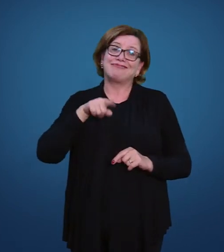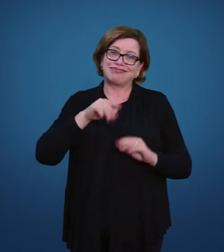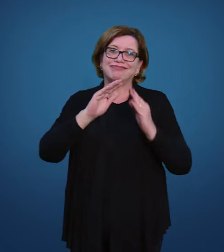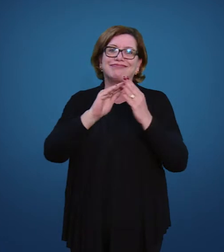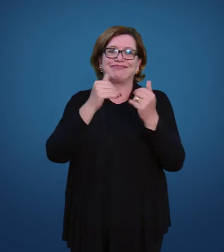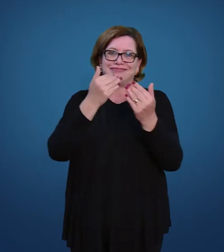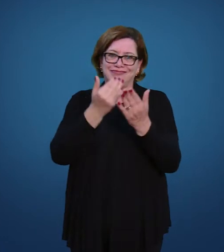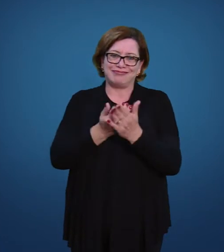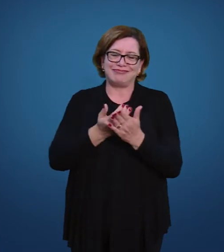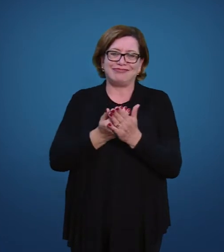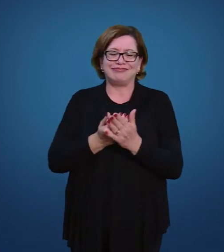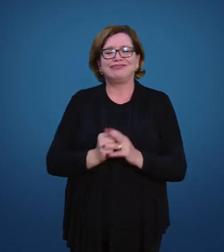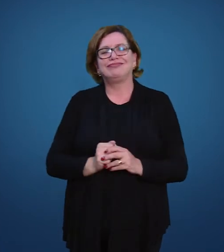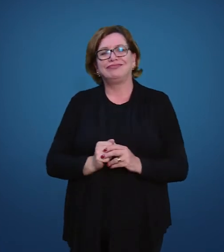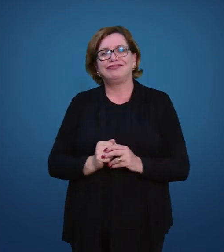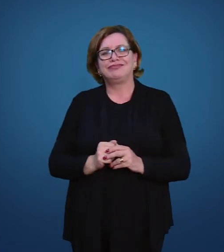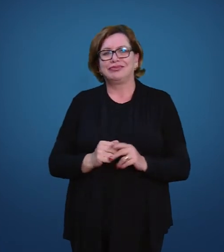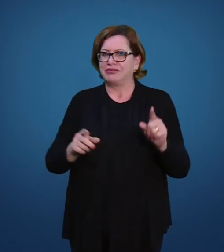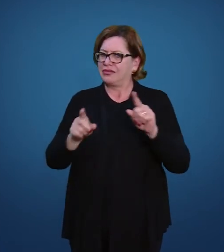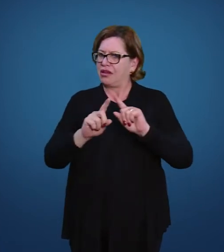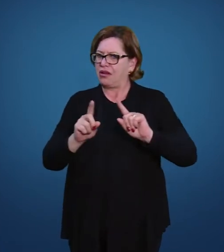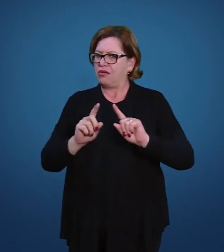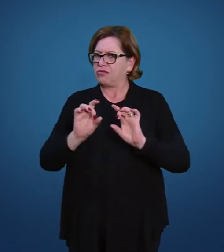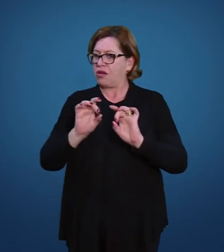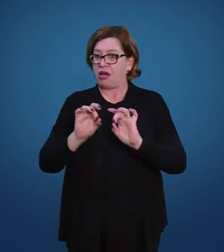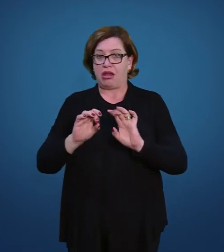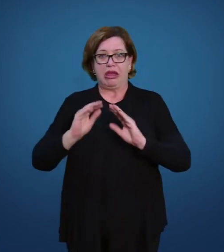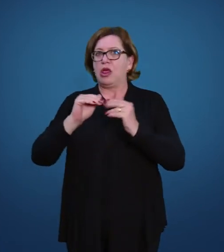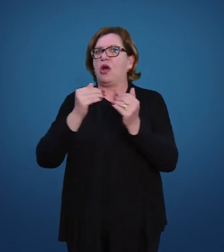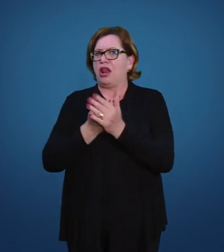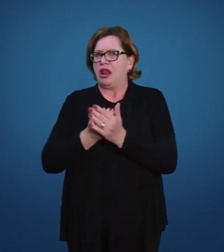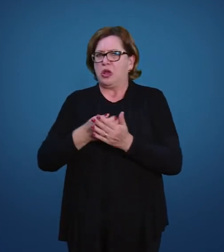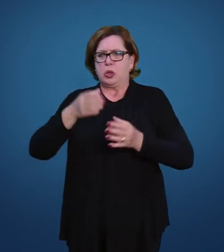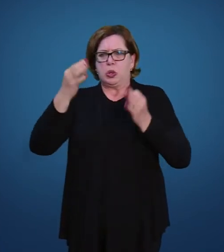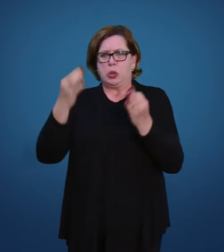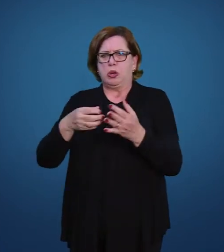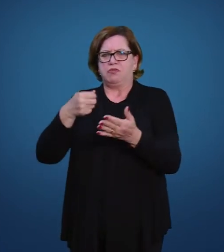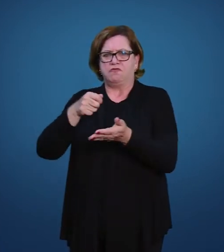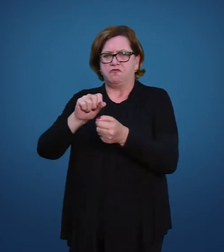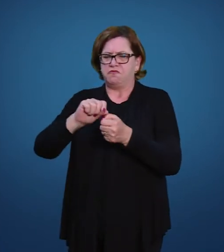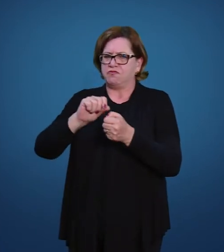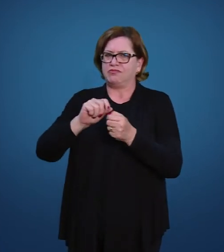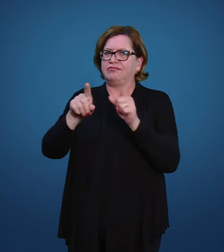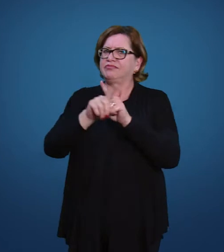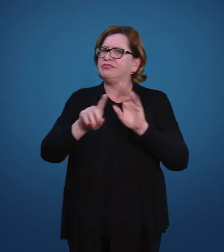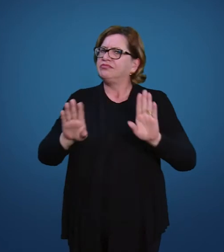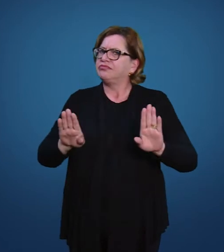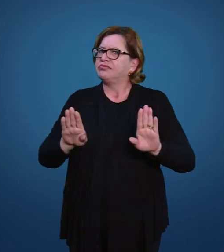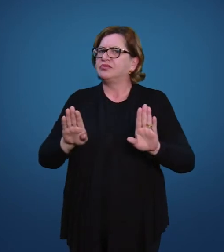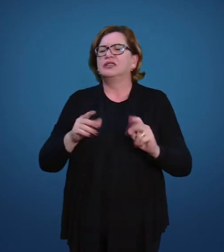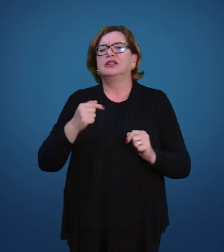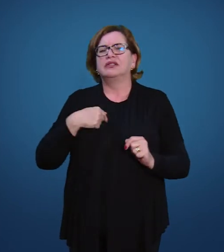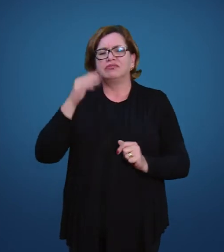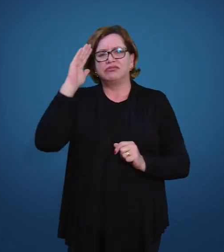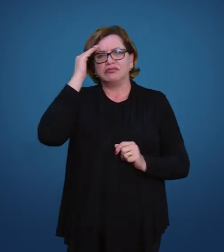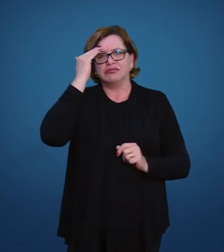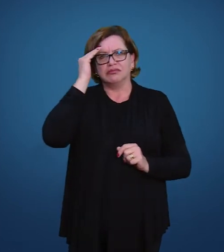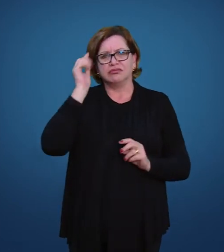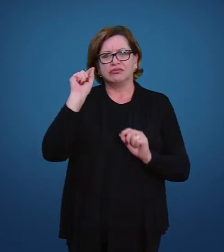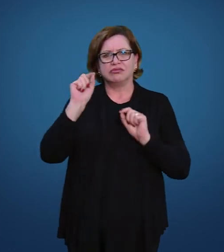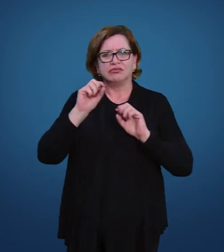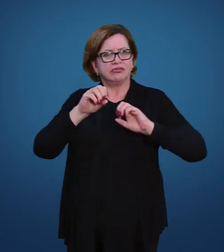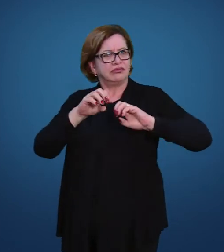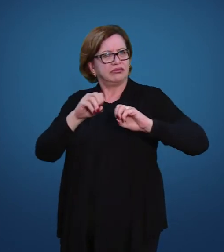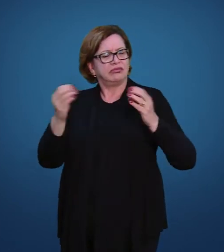escolar. E não estou dizendo que ela está fazendo isso plenamente. Eu entendo que a educação